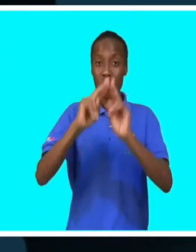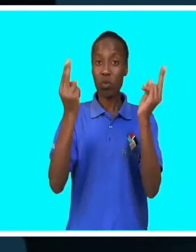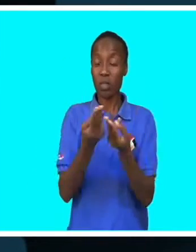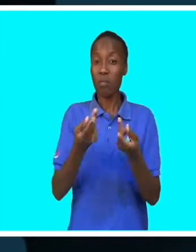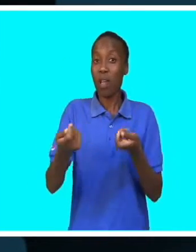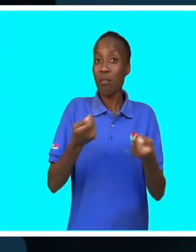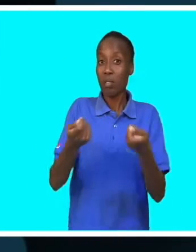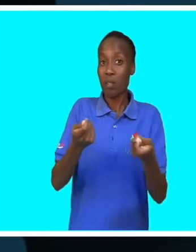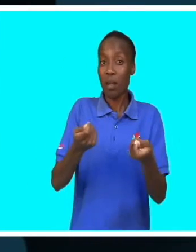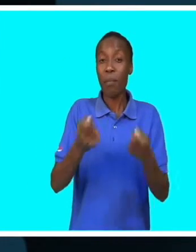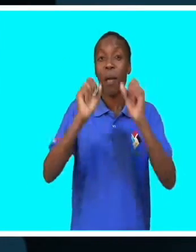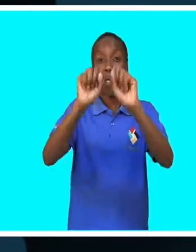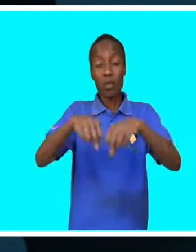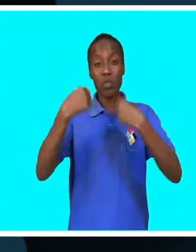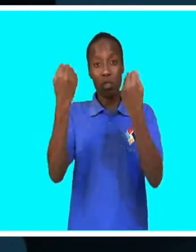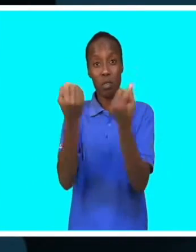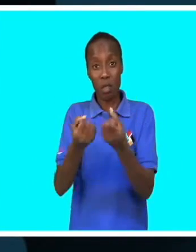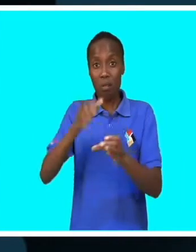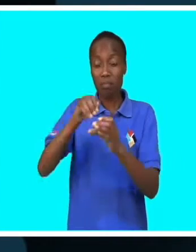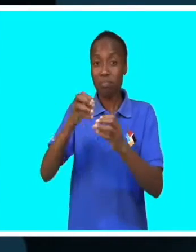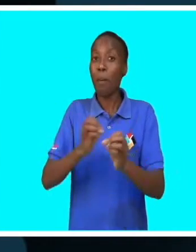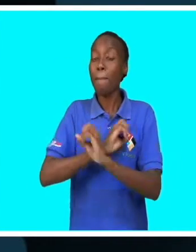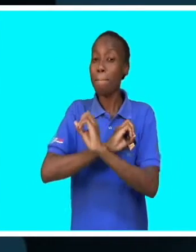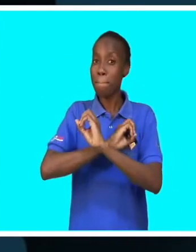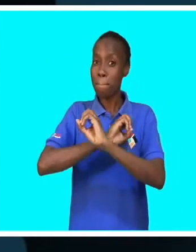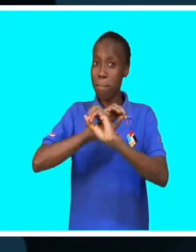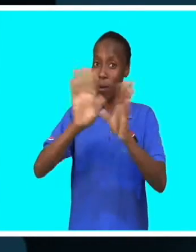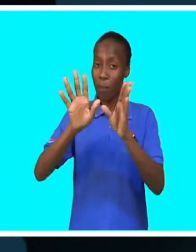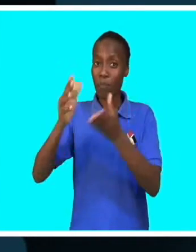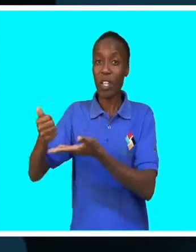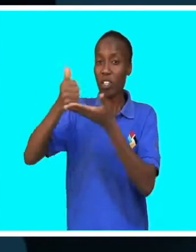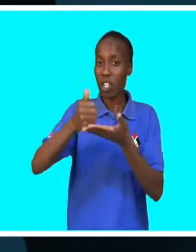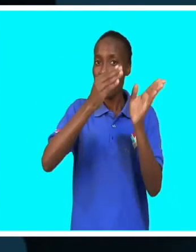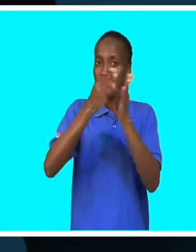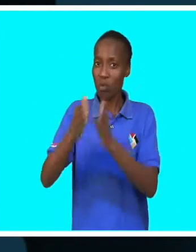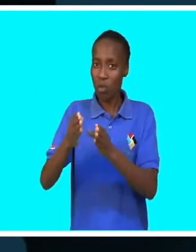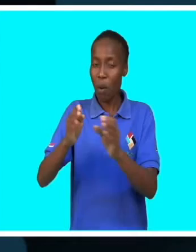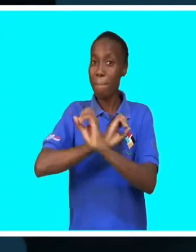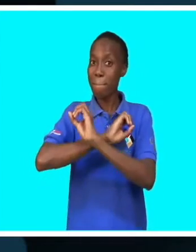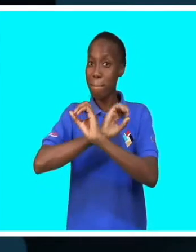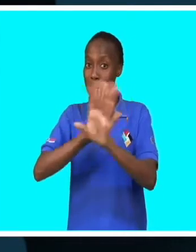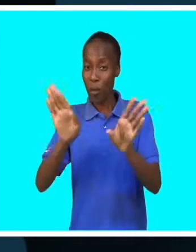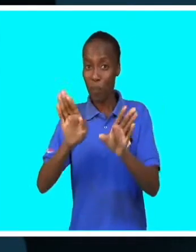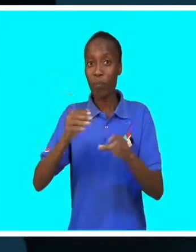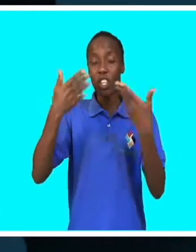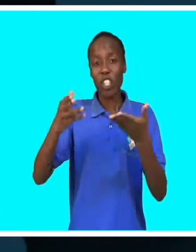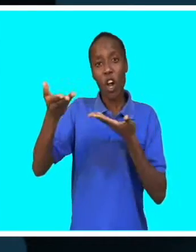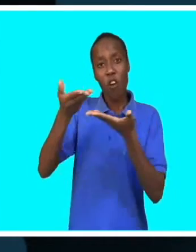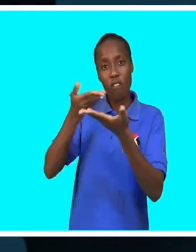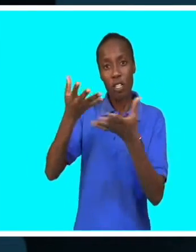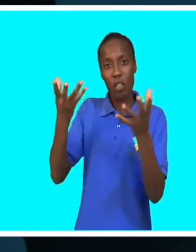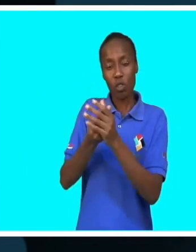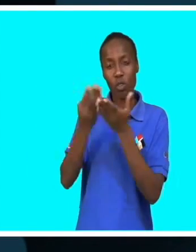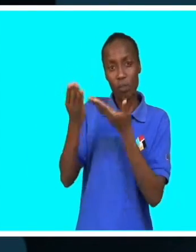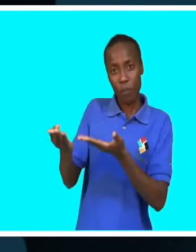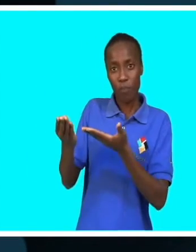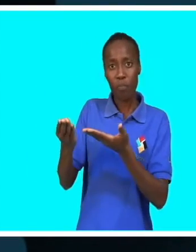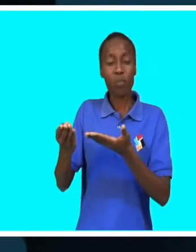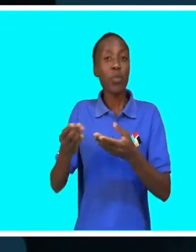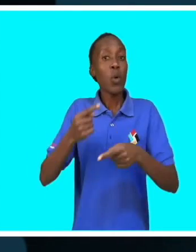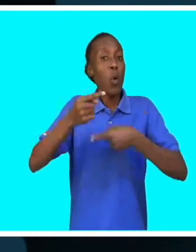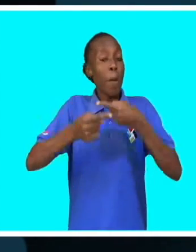Rede para a Assistência às Vítimas de Mina, que nós conversamos aqui em termos